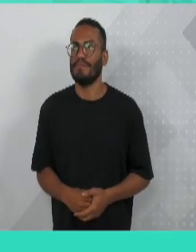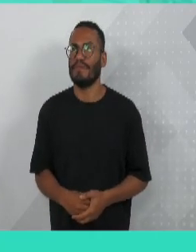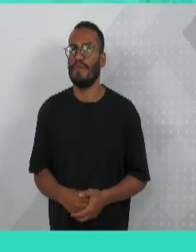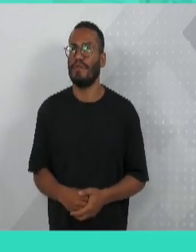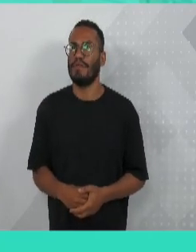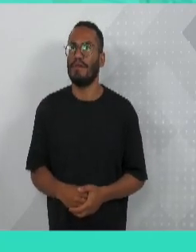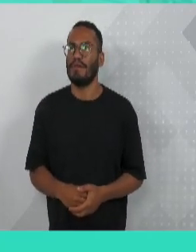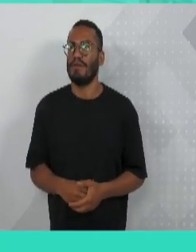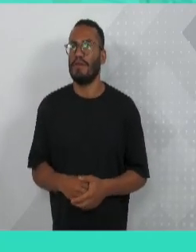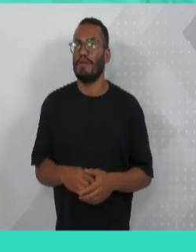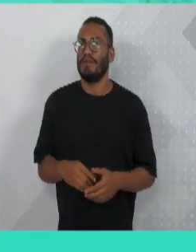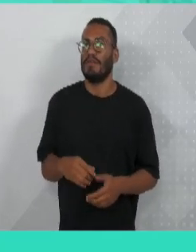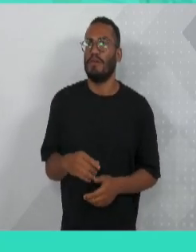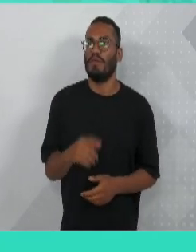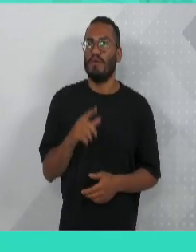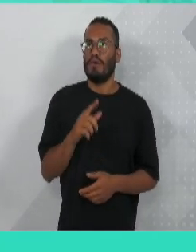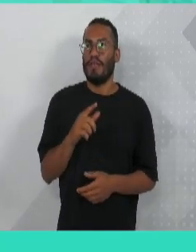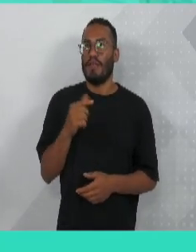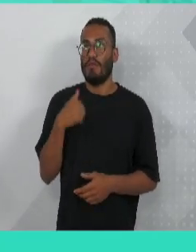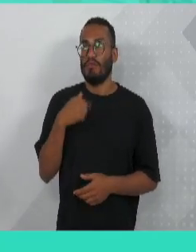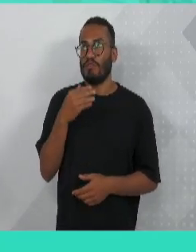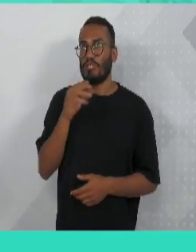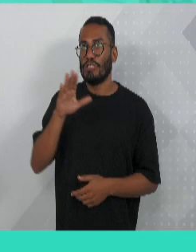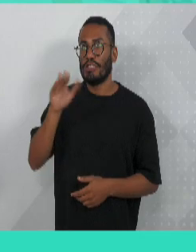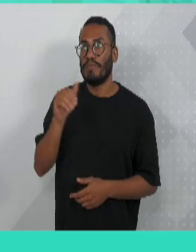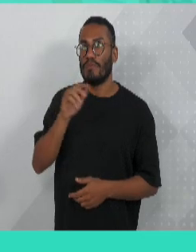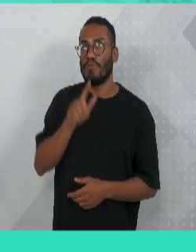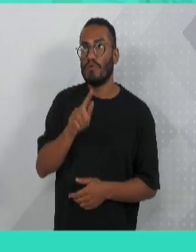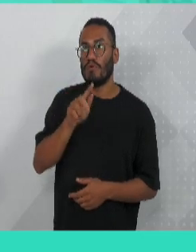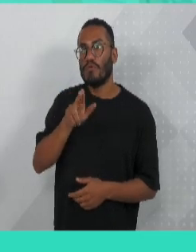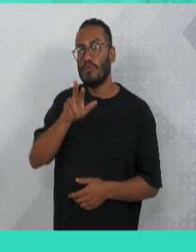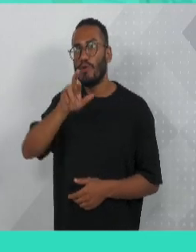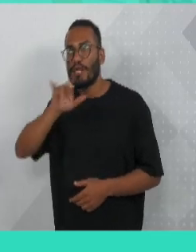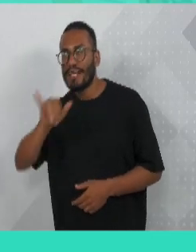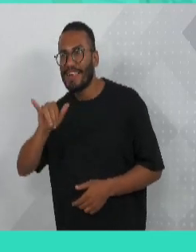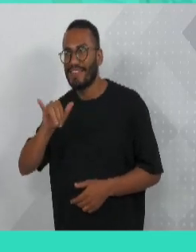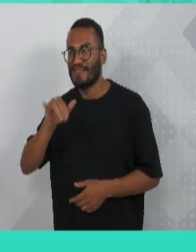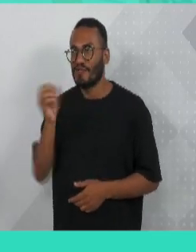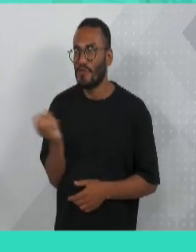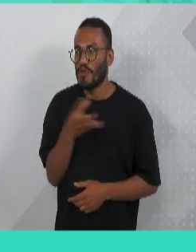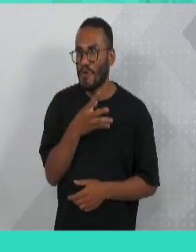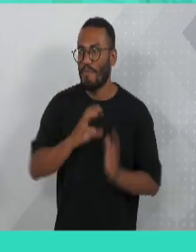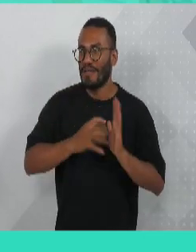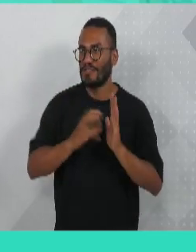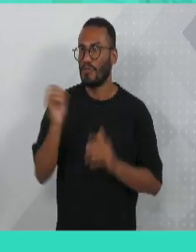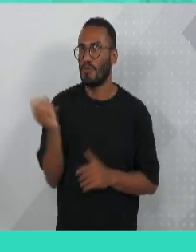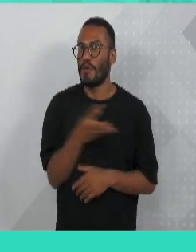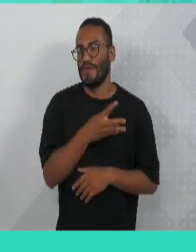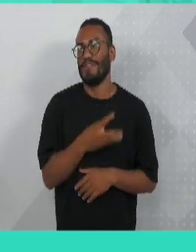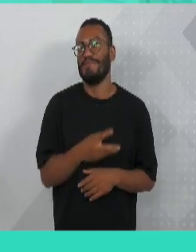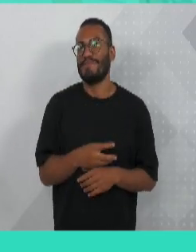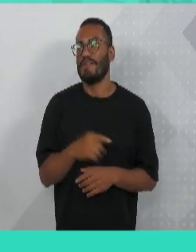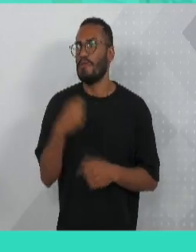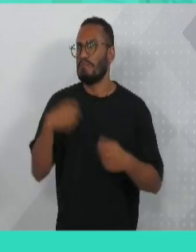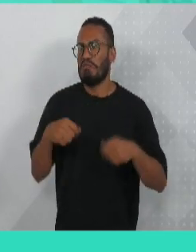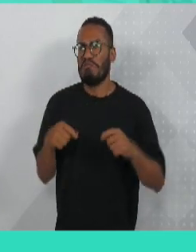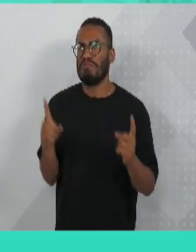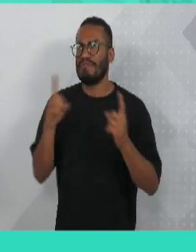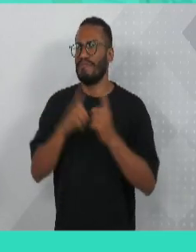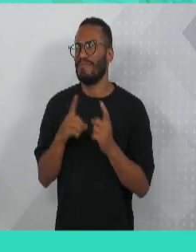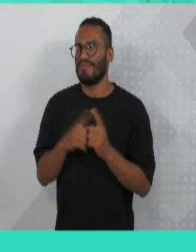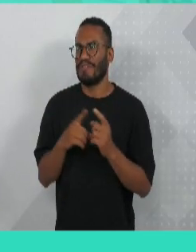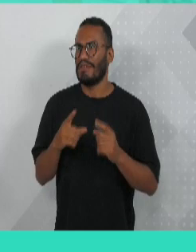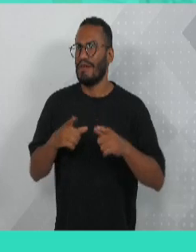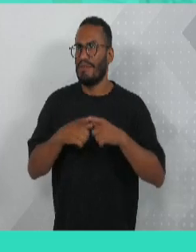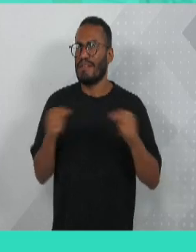nosso gurizão do novo que eu chamo ele do gurizão né então assim ó não precisava ter de Brasília para falar com ele desse sentido ali porque